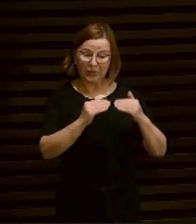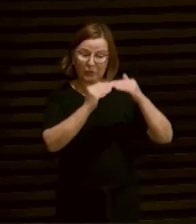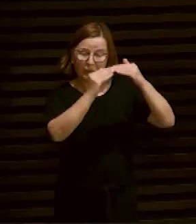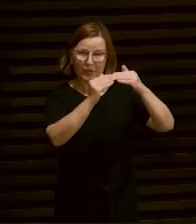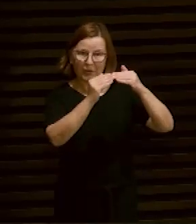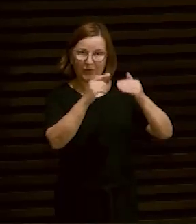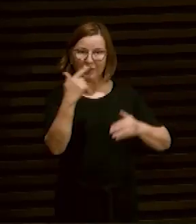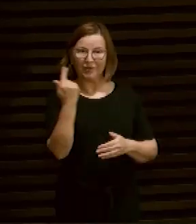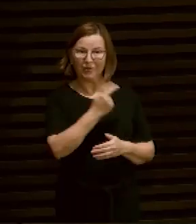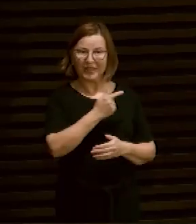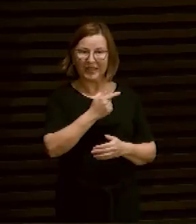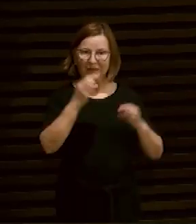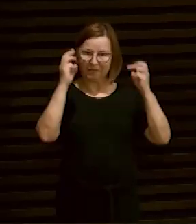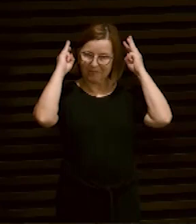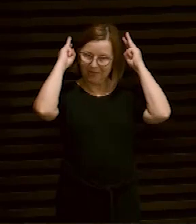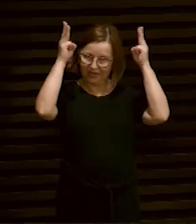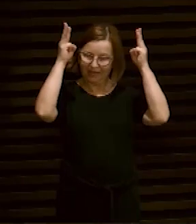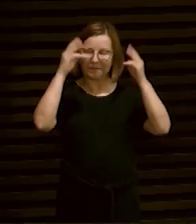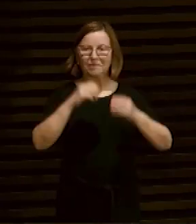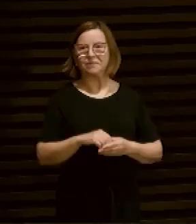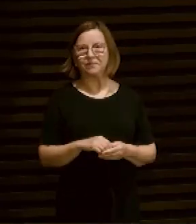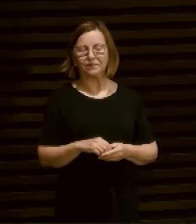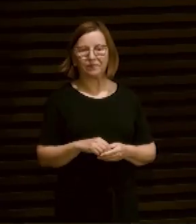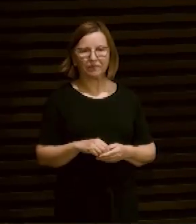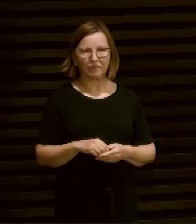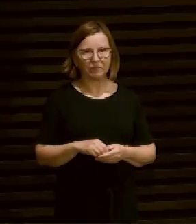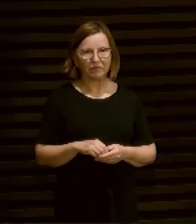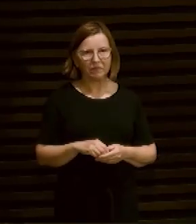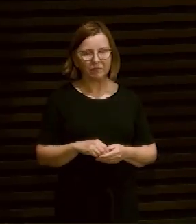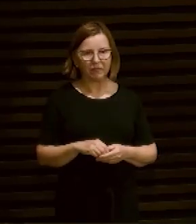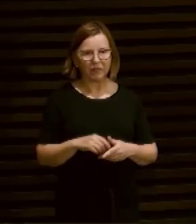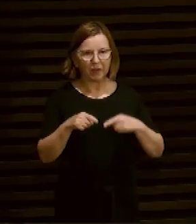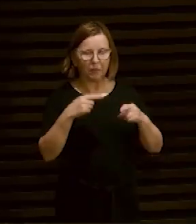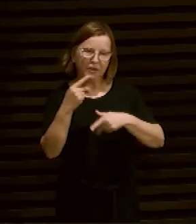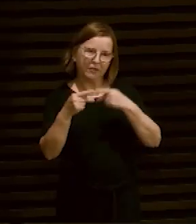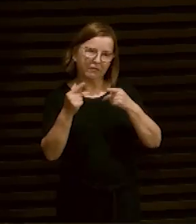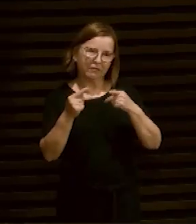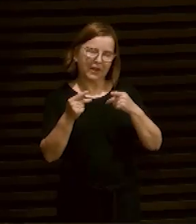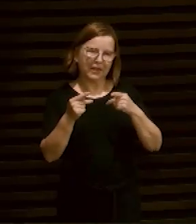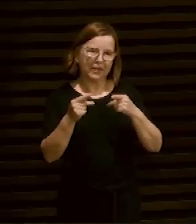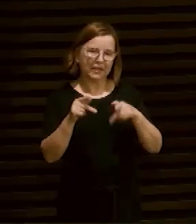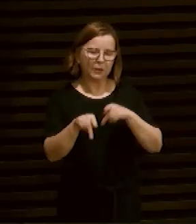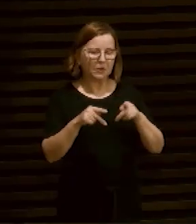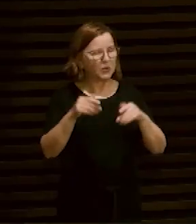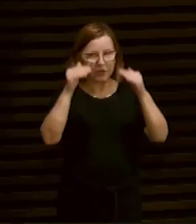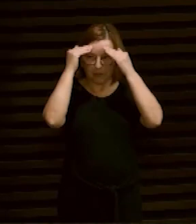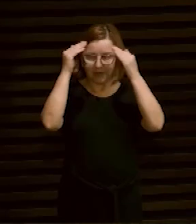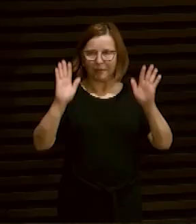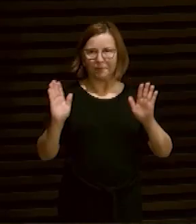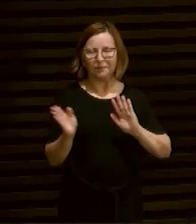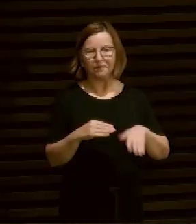parte, o perigo da incredulidade e da desobediência. Nosso Pai